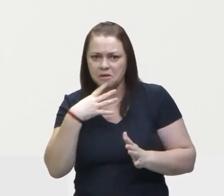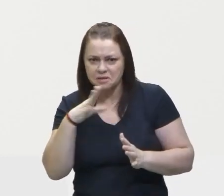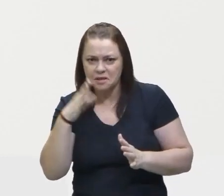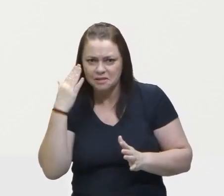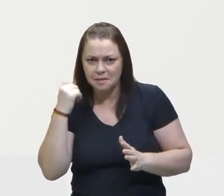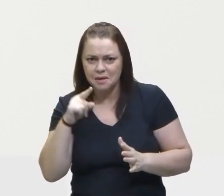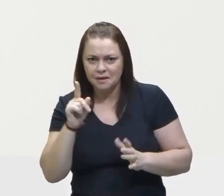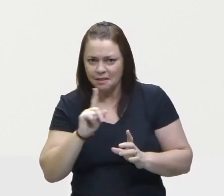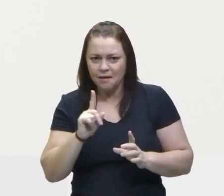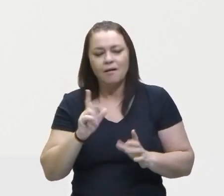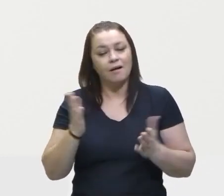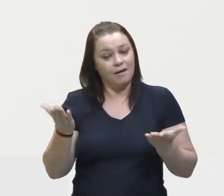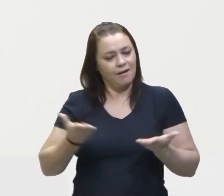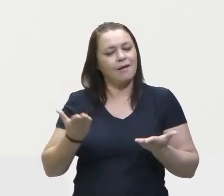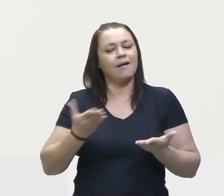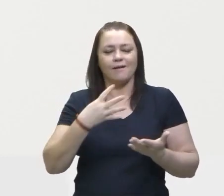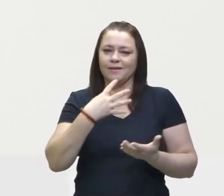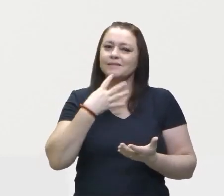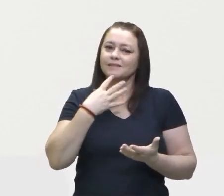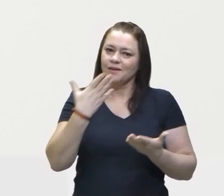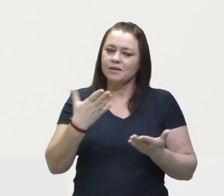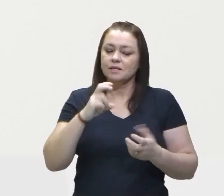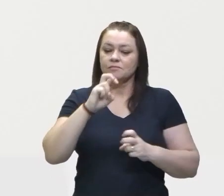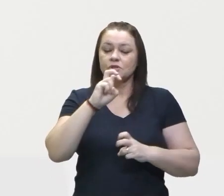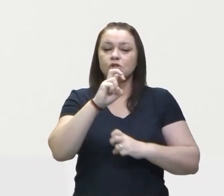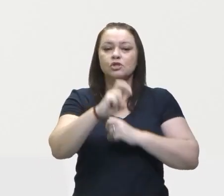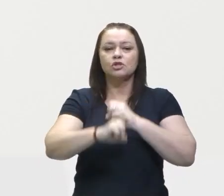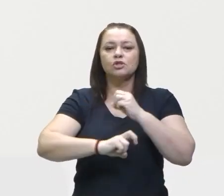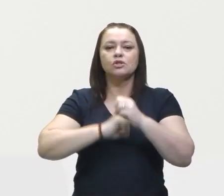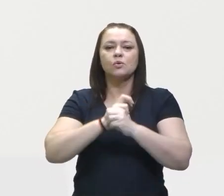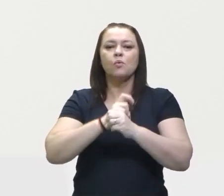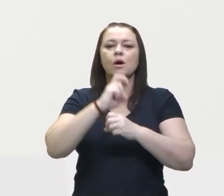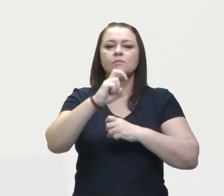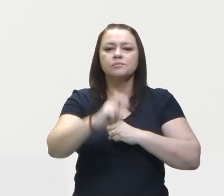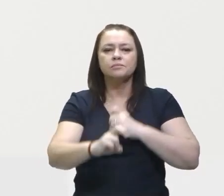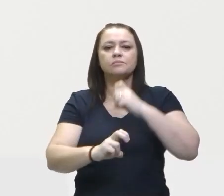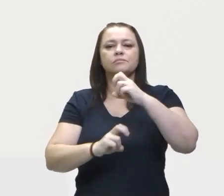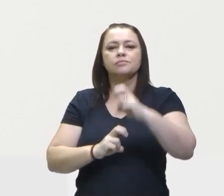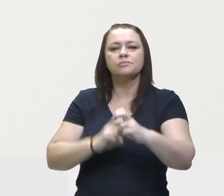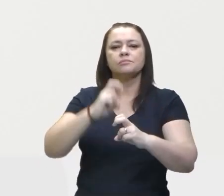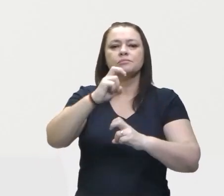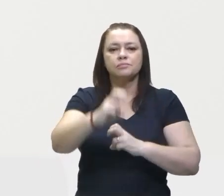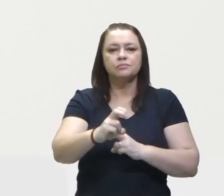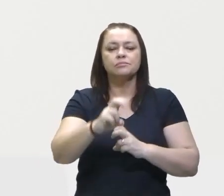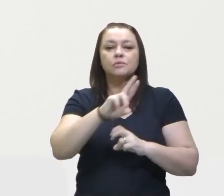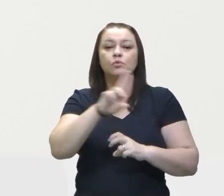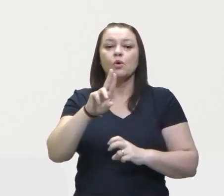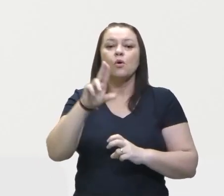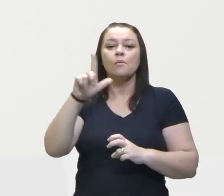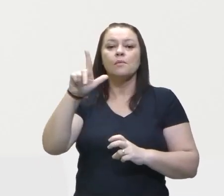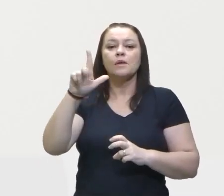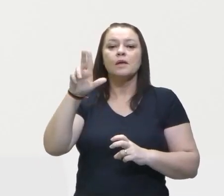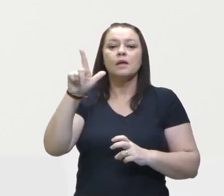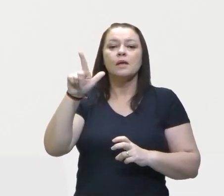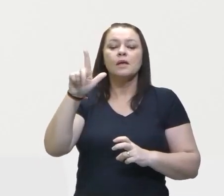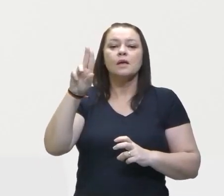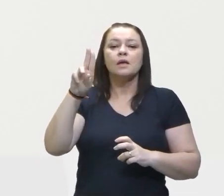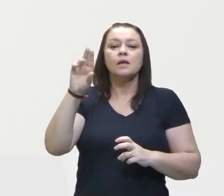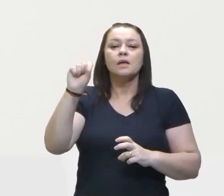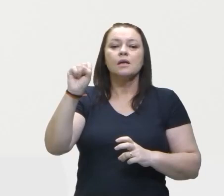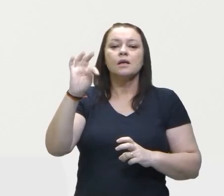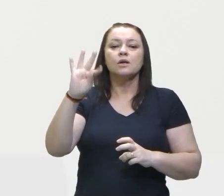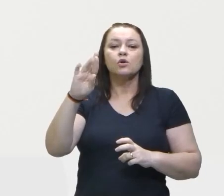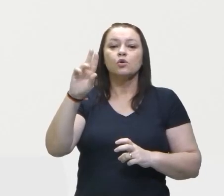Não, mas agora está conhecendo que a cada 5 anos conhecemos como lustro. Ah, mas agora